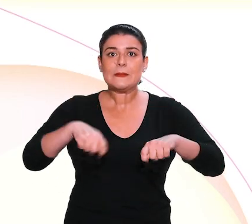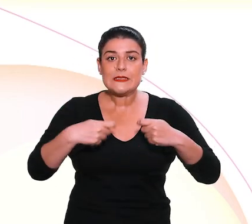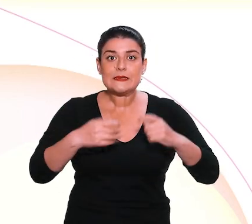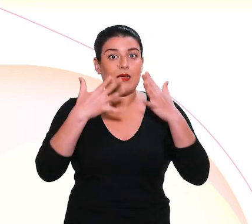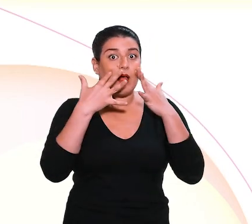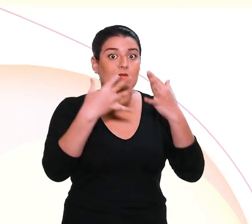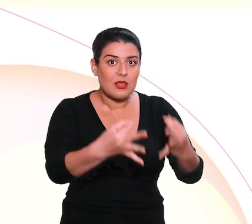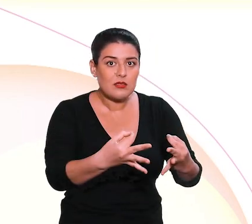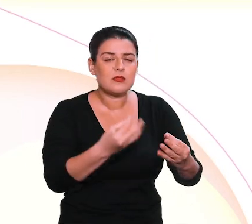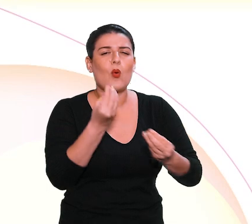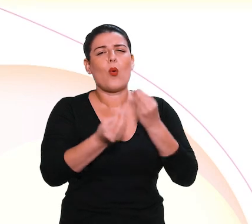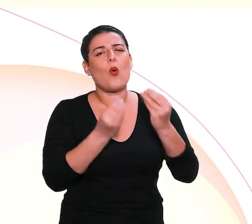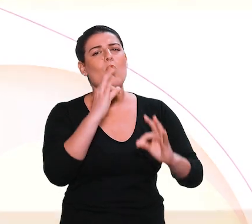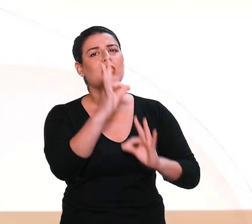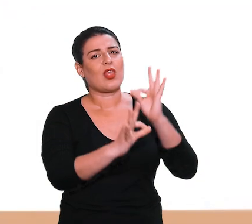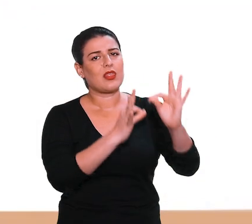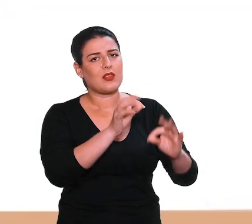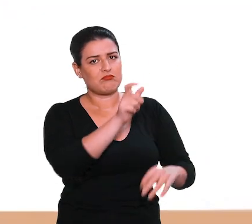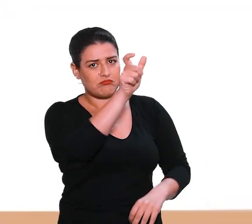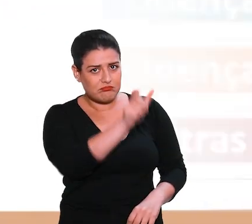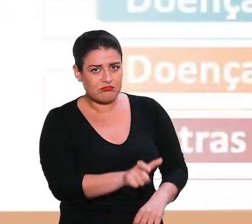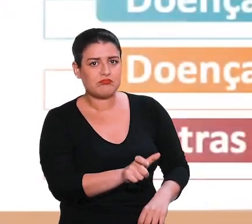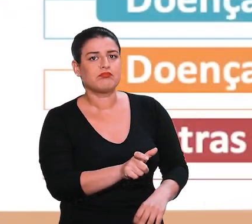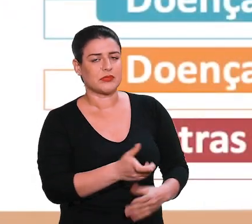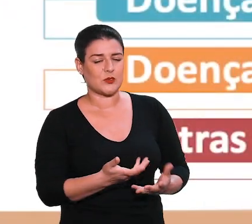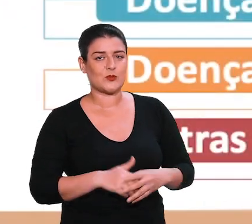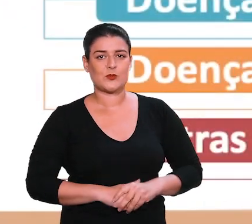bastante atenção em como tratar esses pacientes.